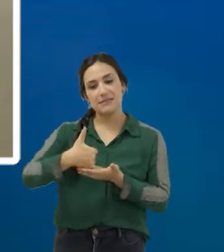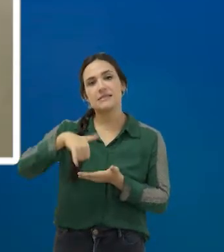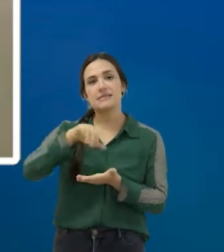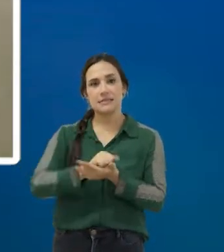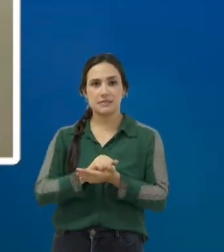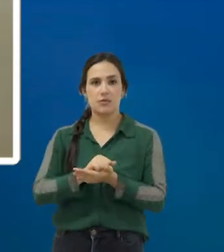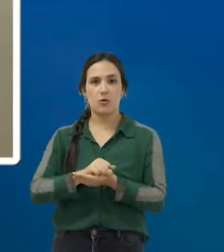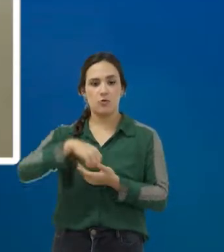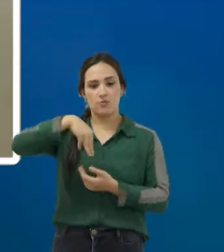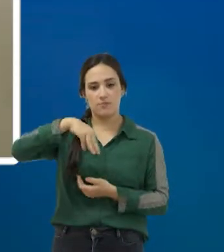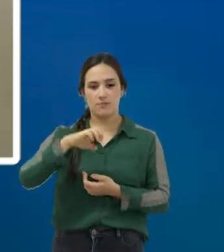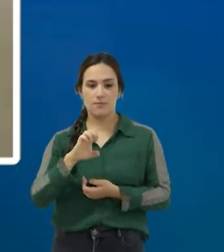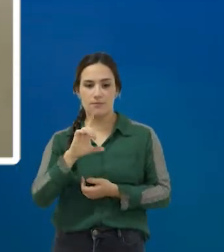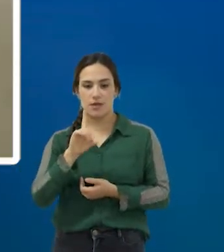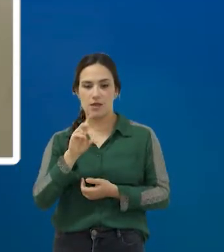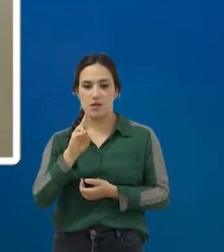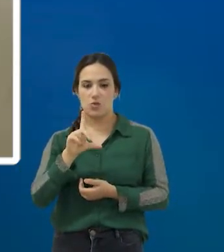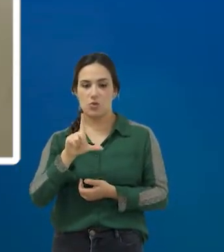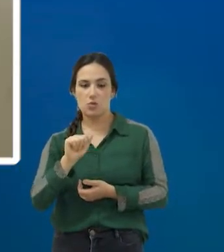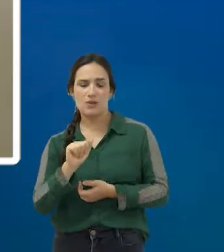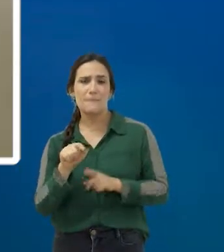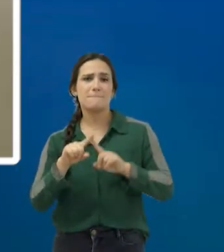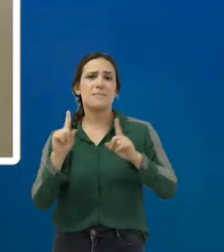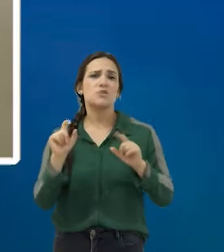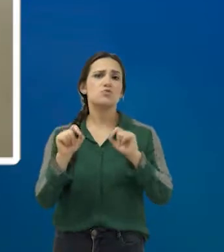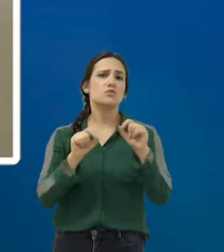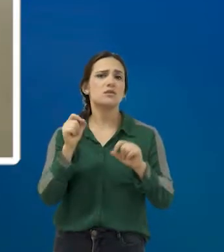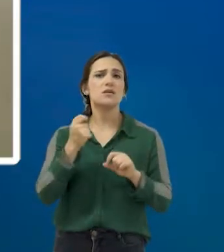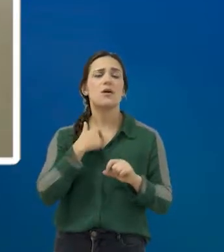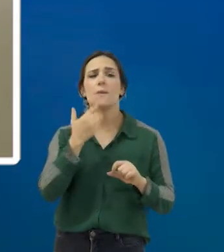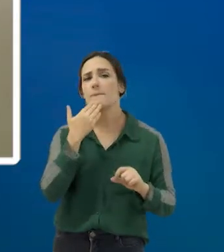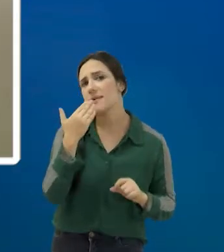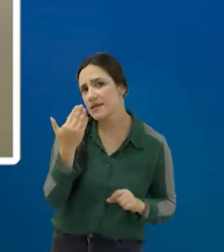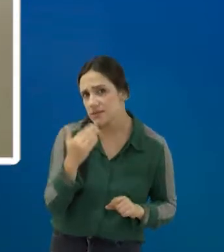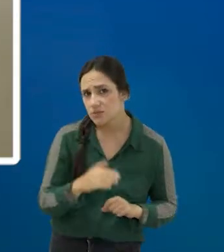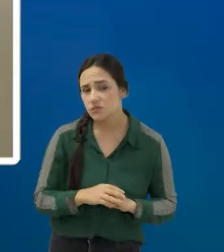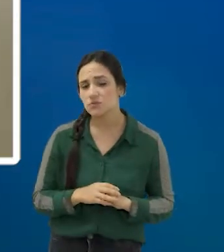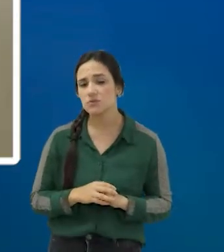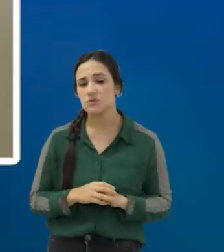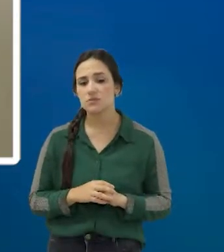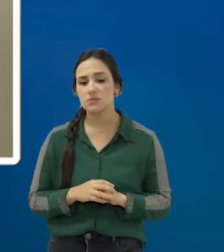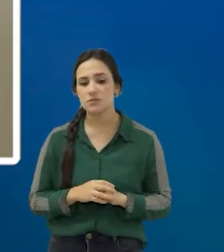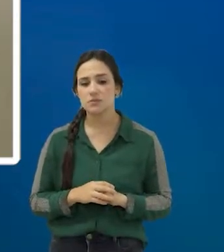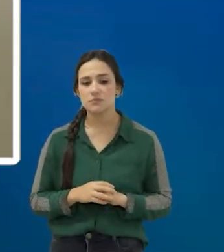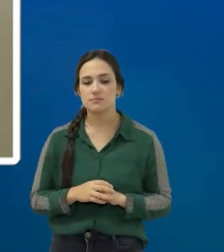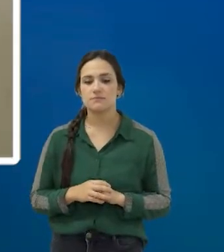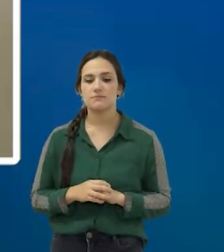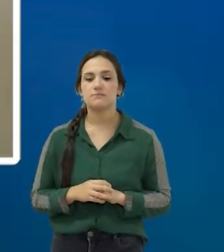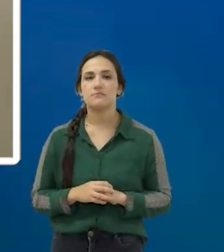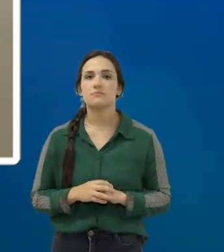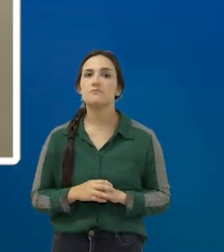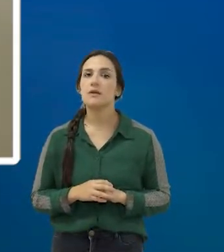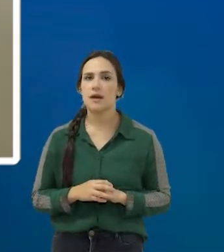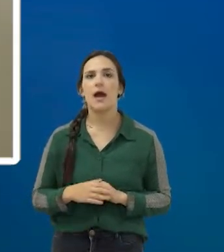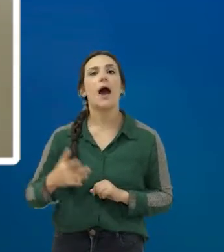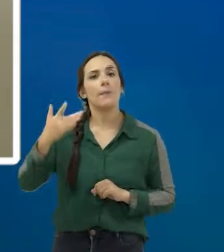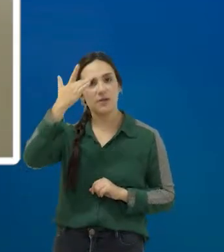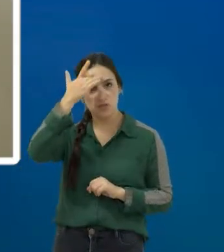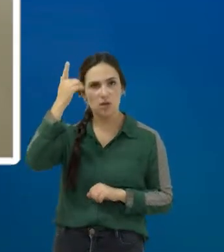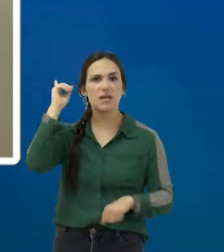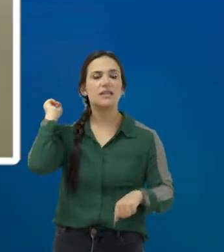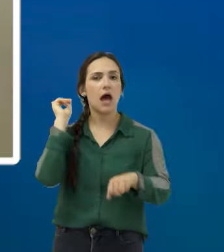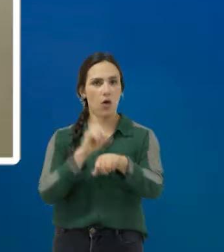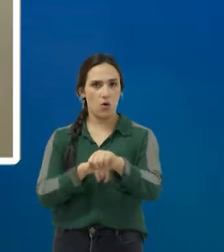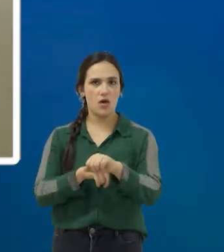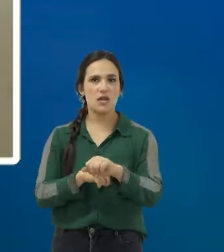doadores cadastrados. Mas o que a gente pede? Que o doador que venha fazer o cadastro, que ele esteja muito consciente do